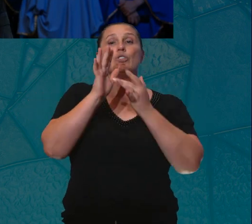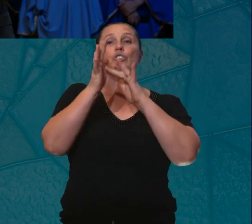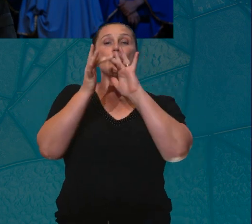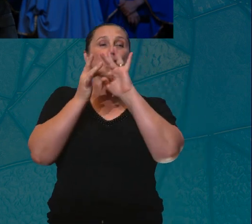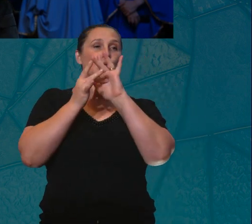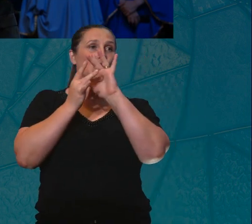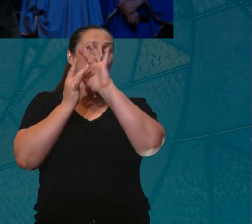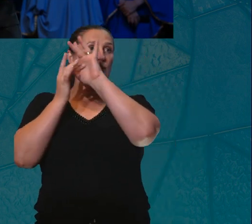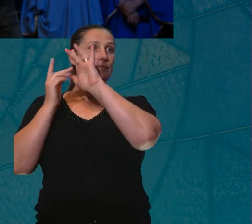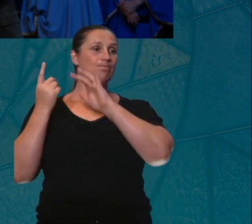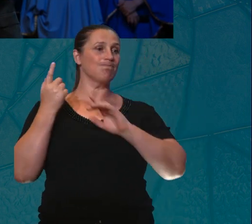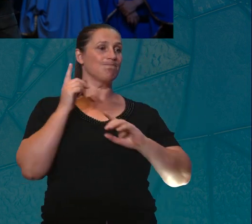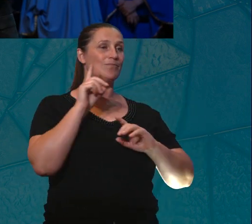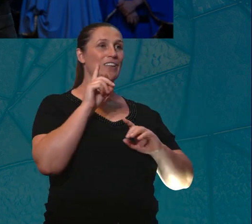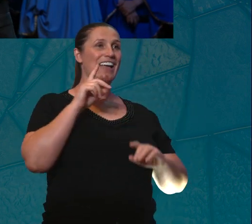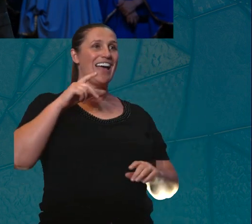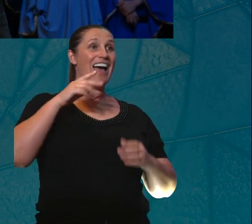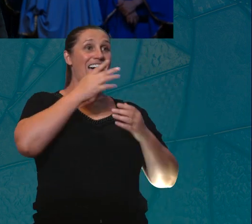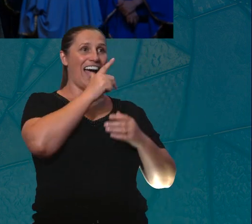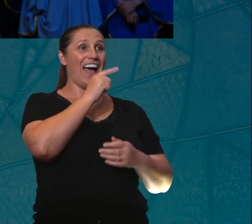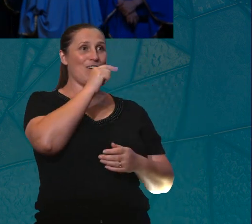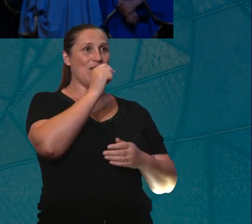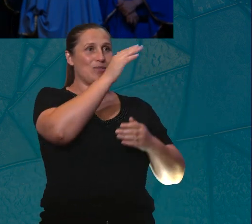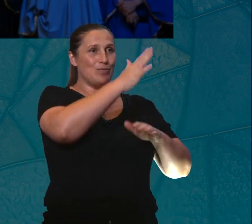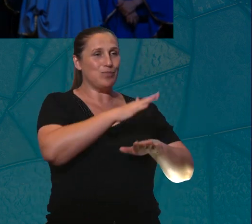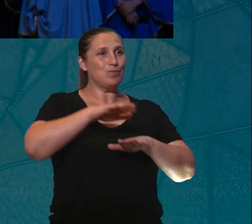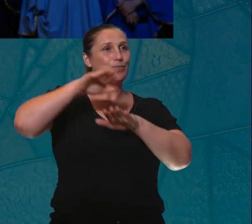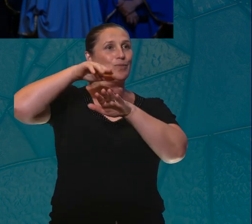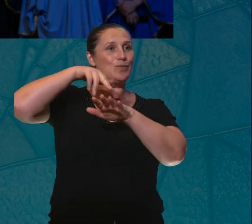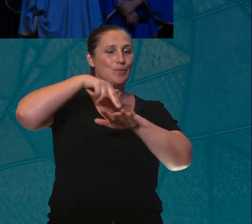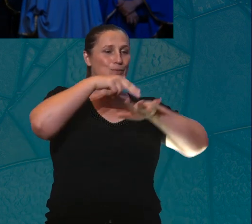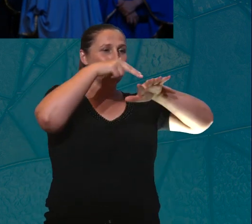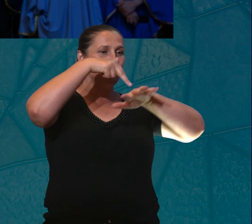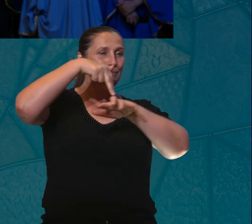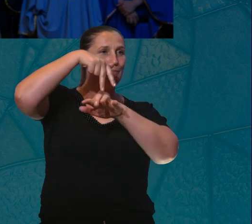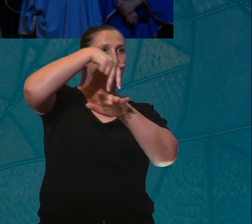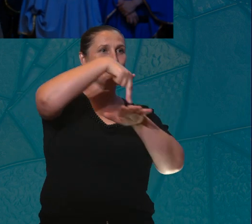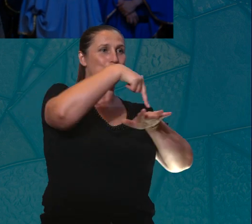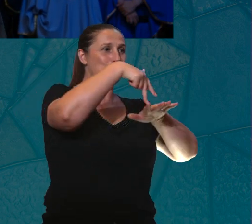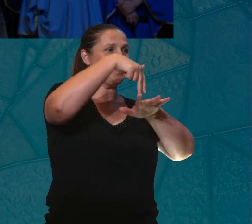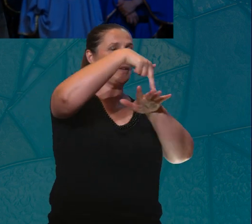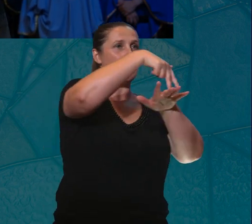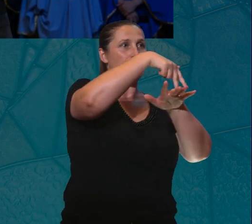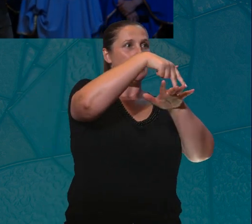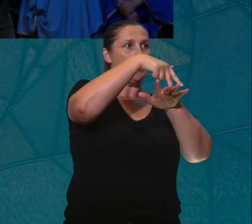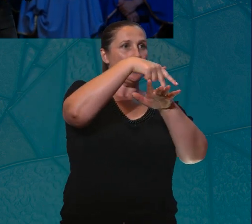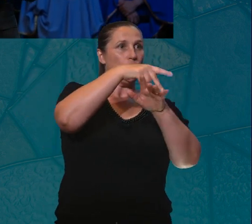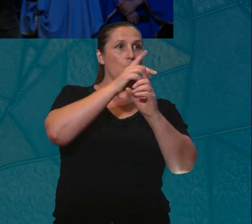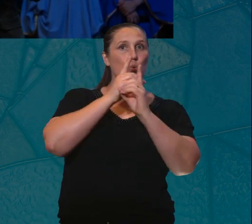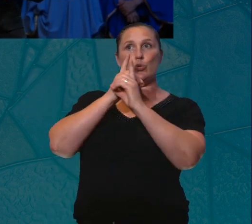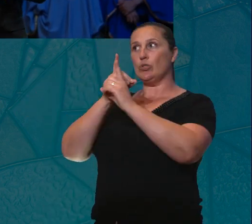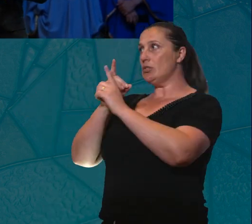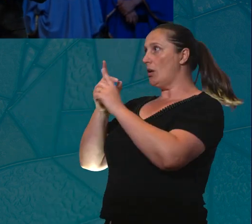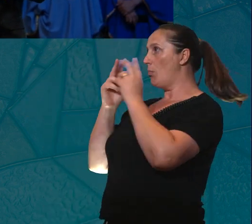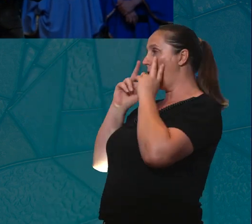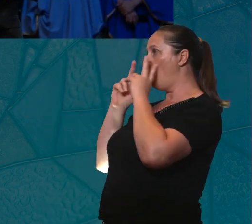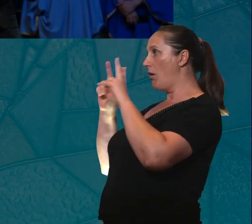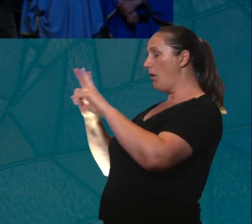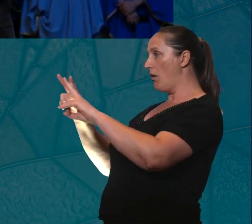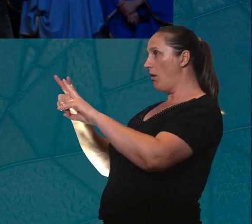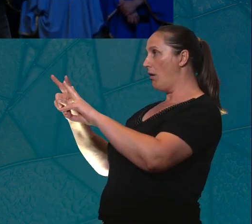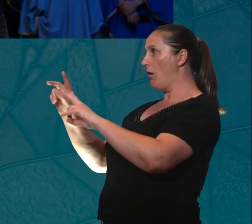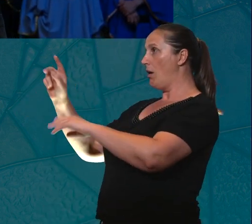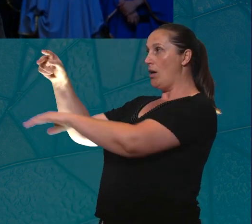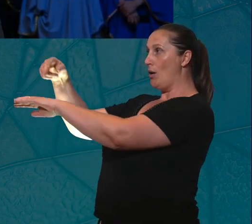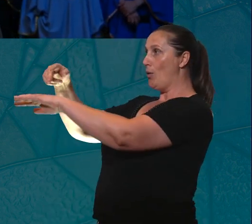para eles, andando por cima do mar. E os seus discípulos, vendo-o andando